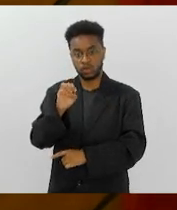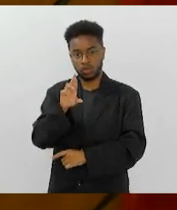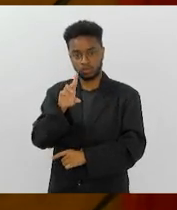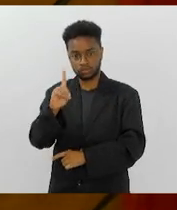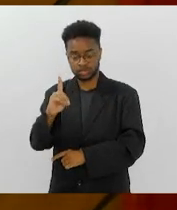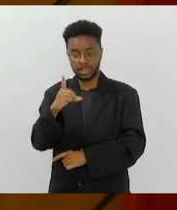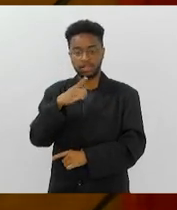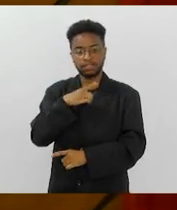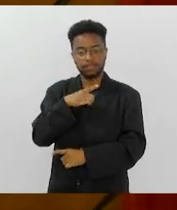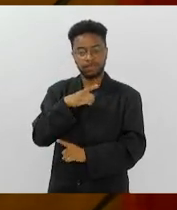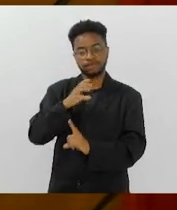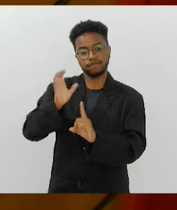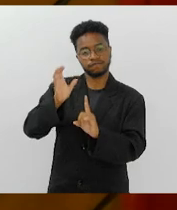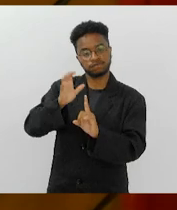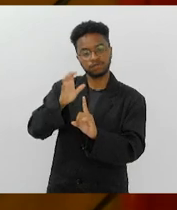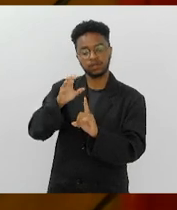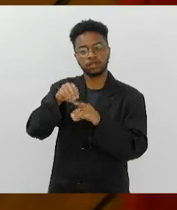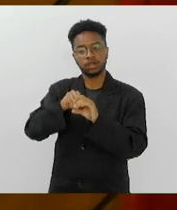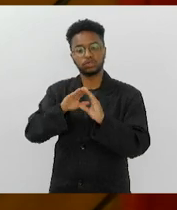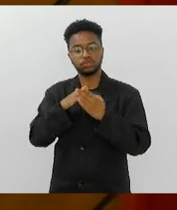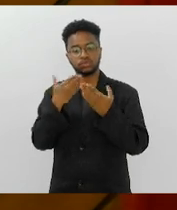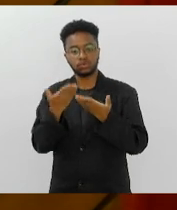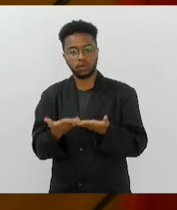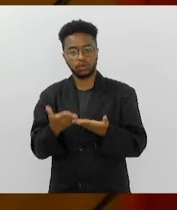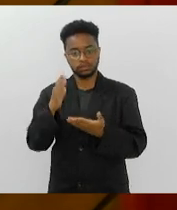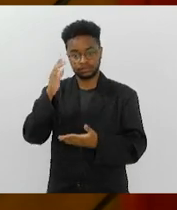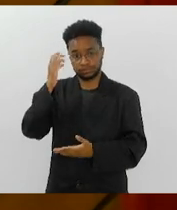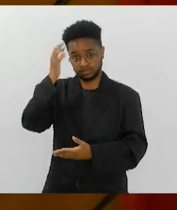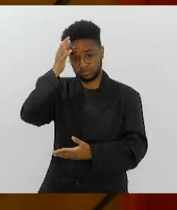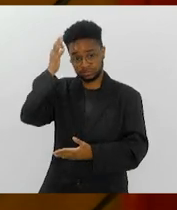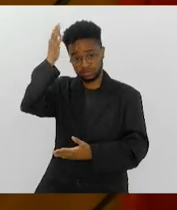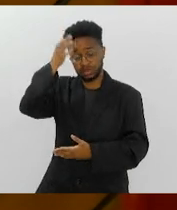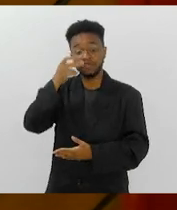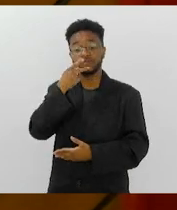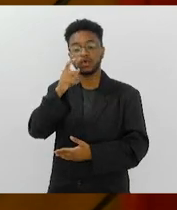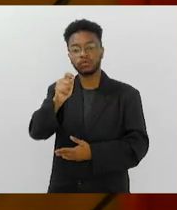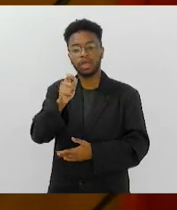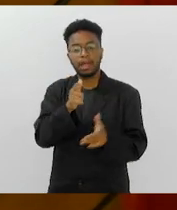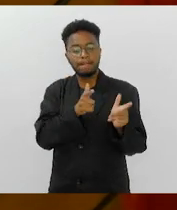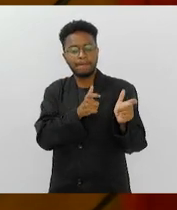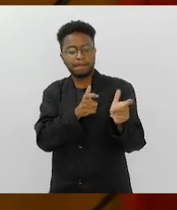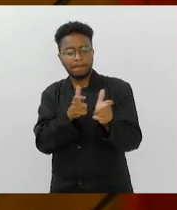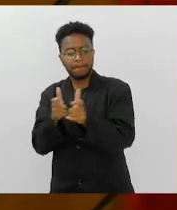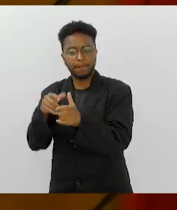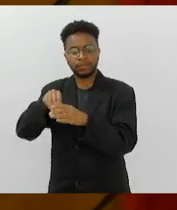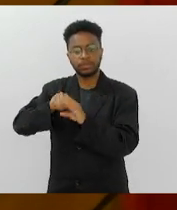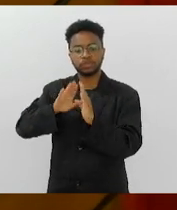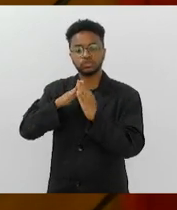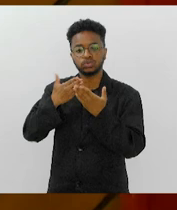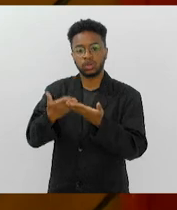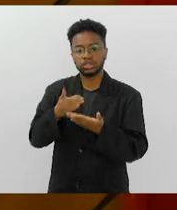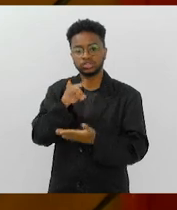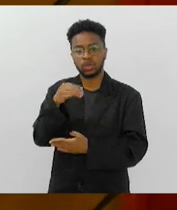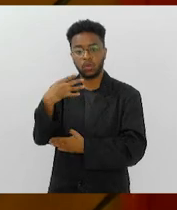do Estado do Espírito Santo. E a ameaça, ela dizia massacre na escolinha, dia 4 de março, às 14